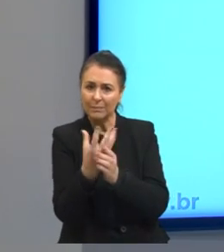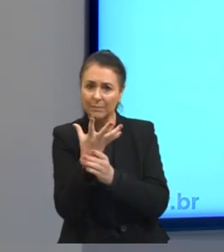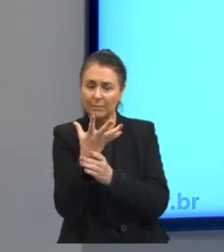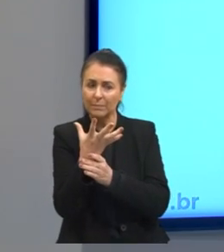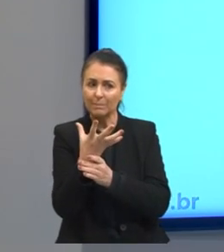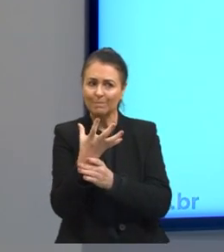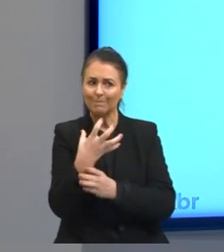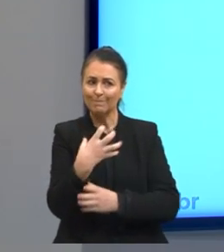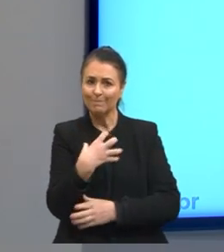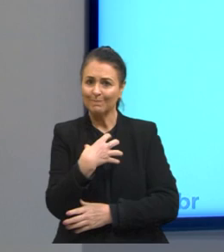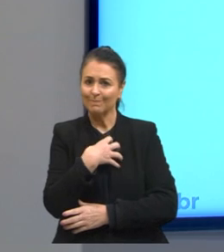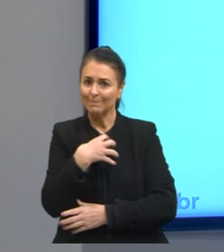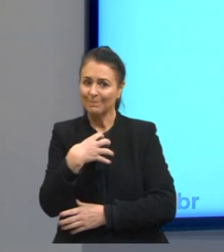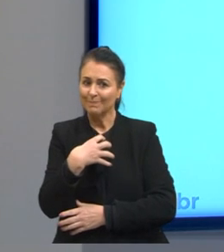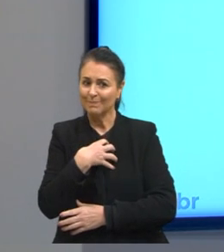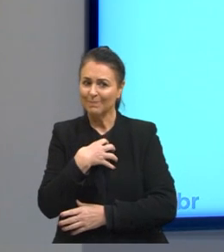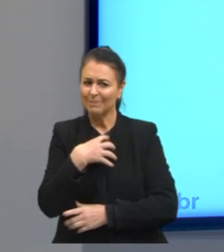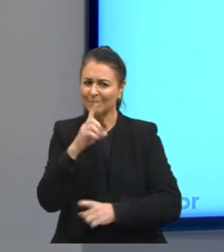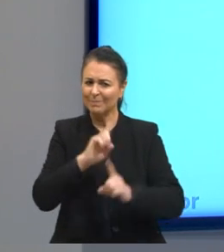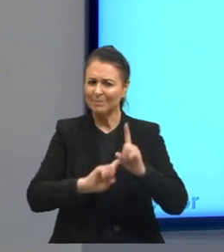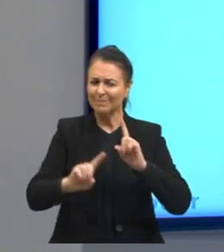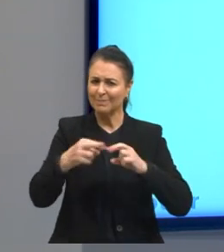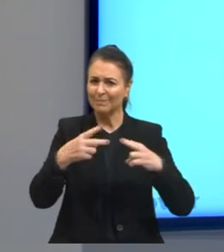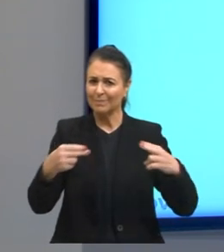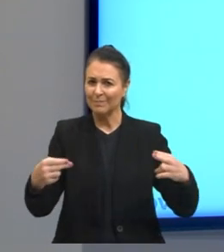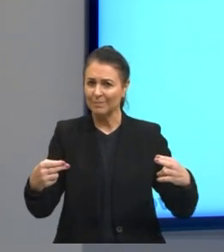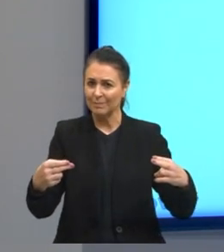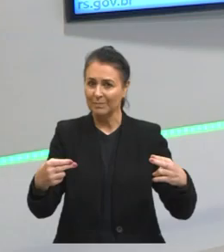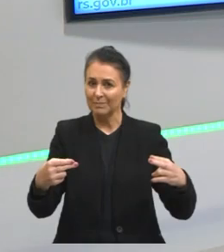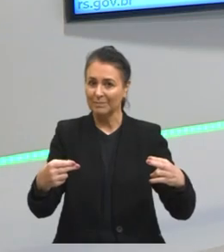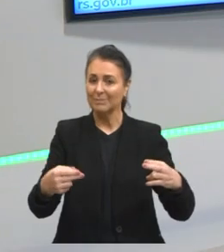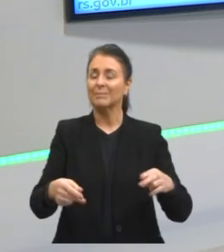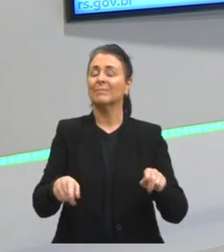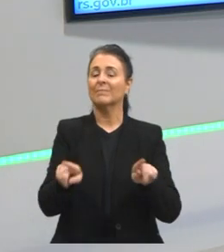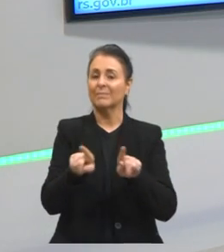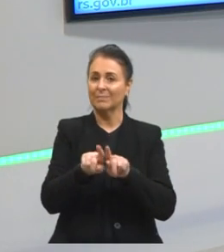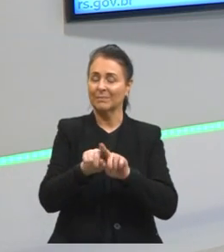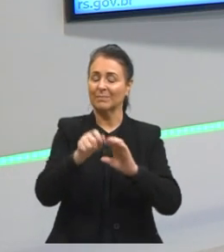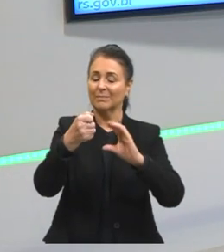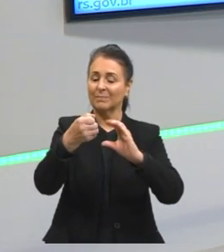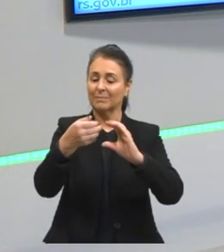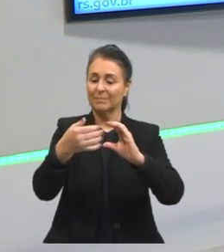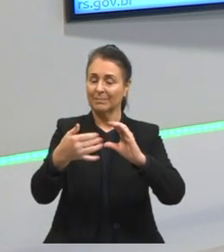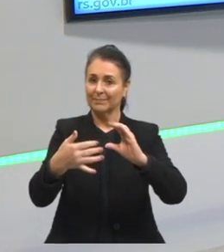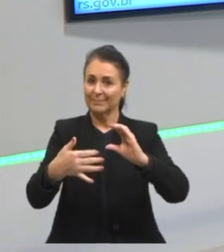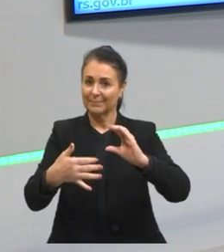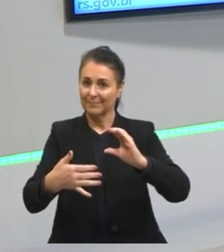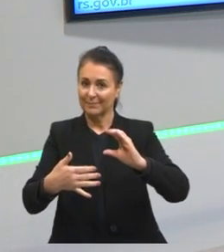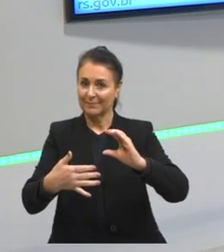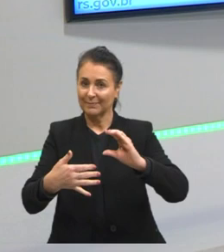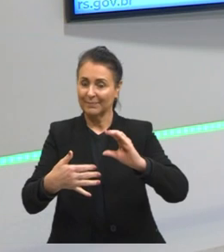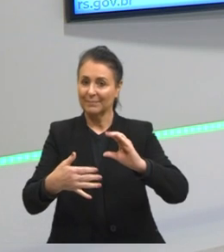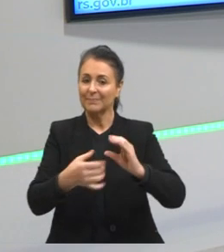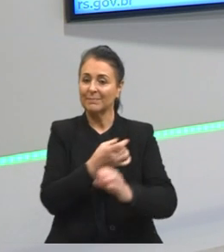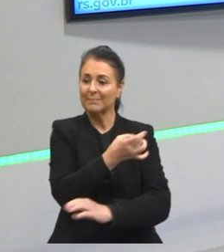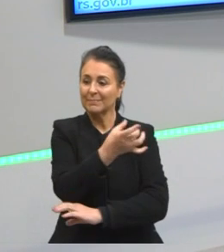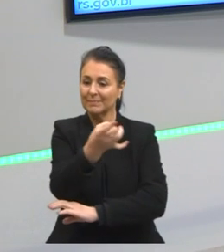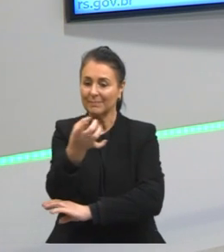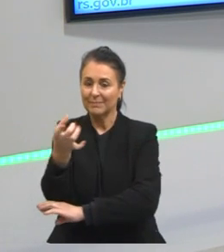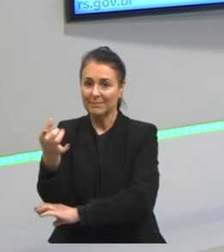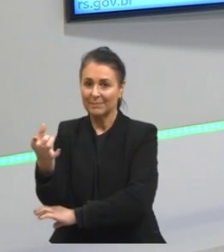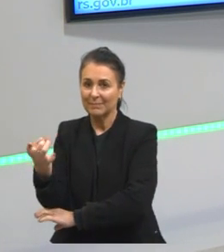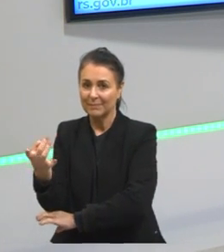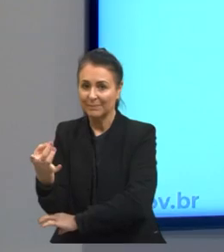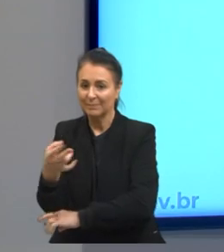estado de um determinado ser. Ou seja, as características de cada um daqueles